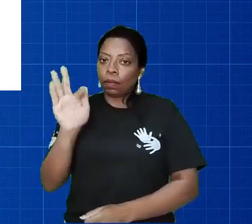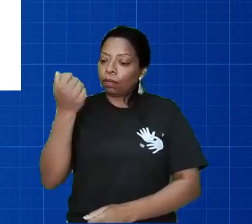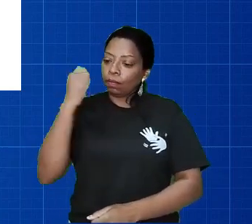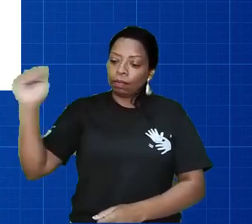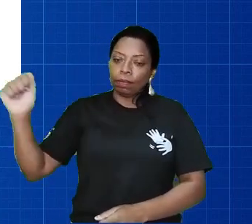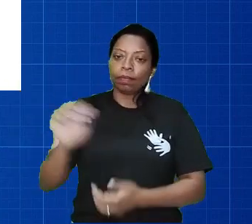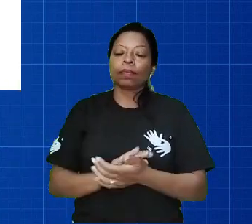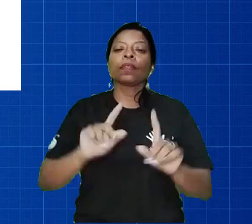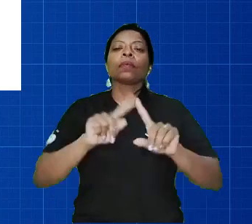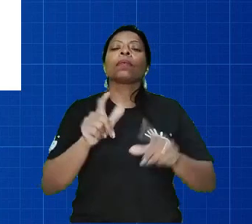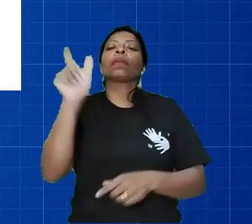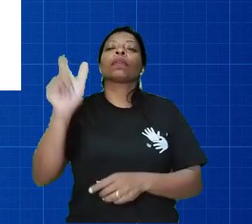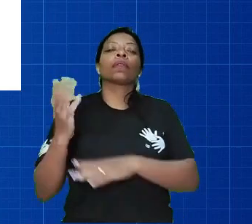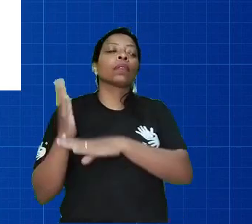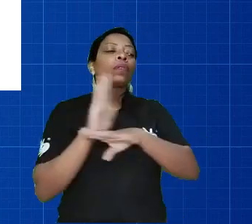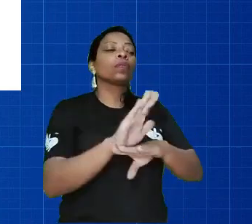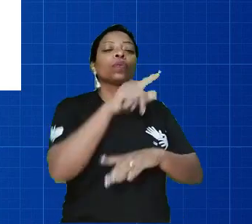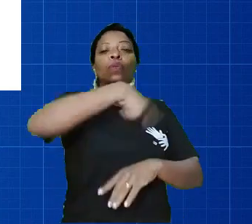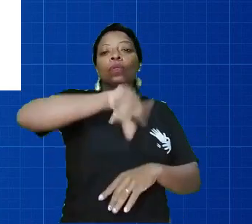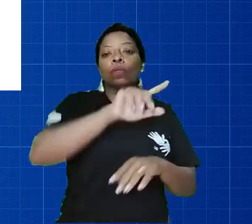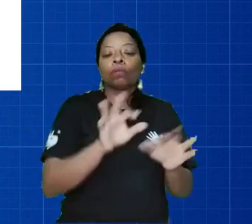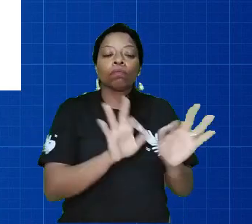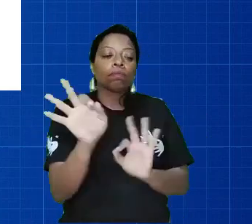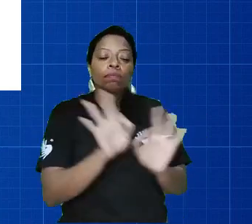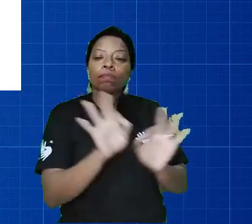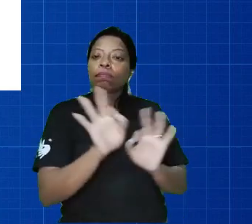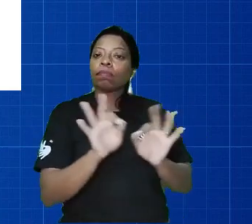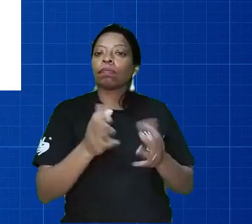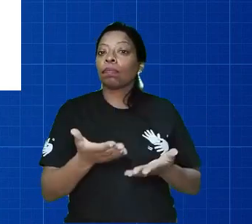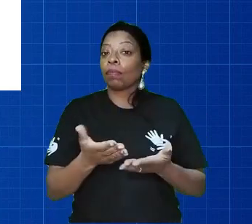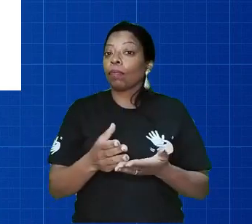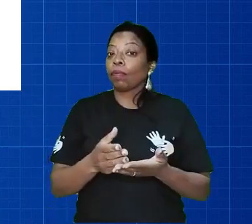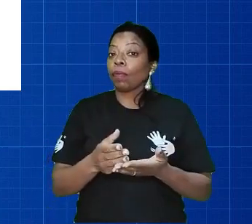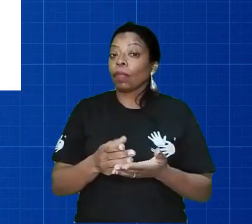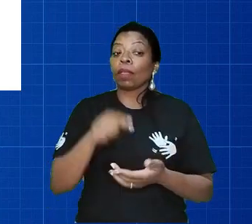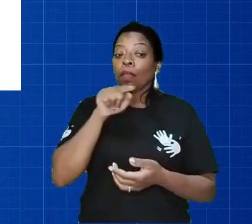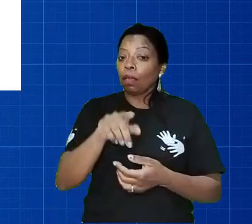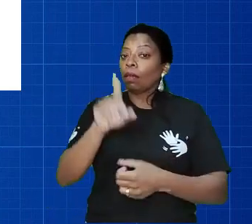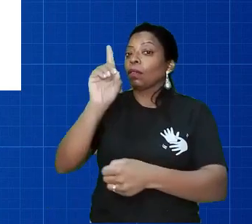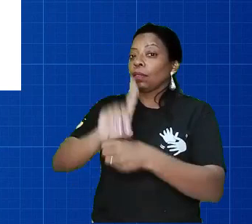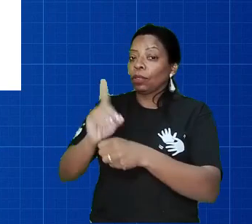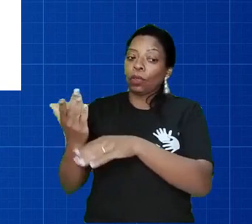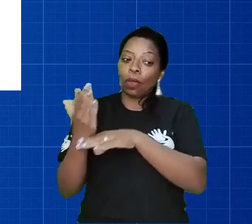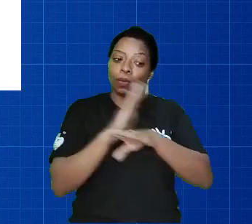assessoria técnica para a PPF é o gestor da unidade.